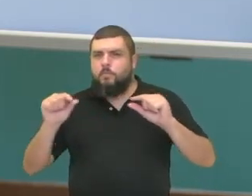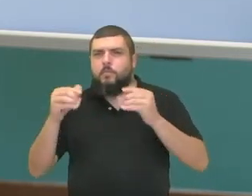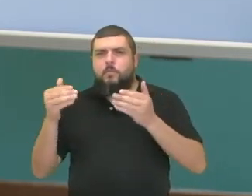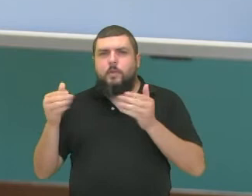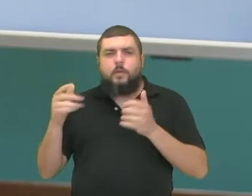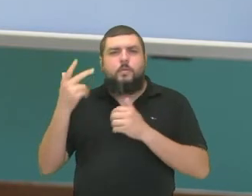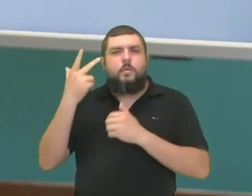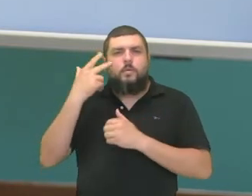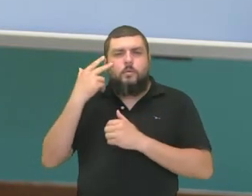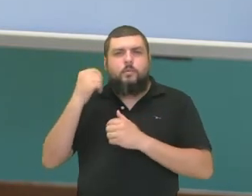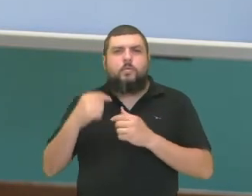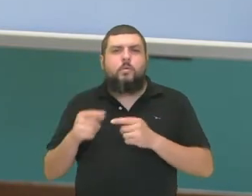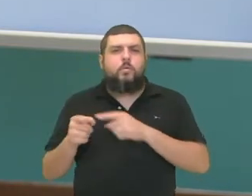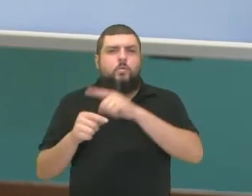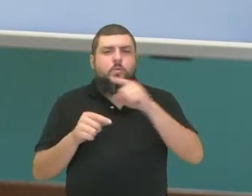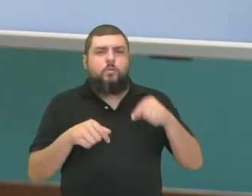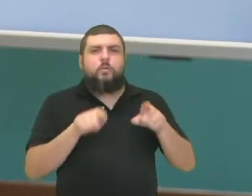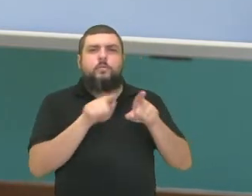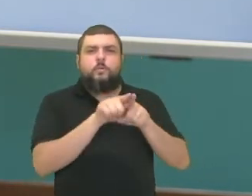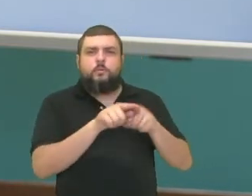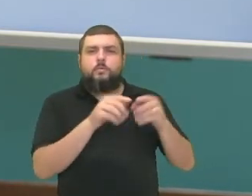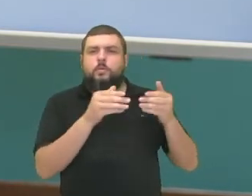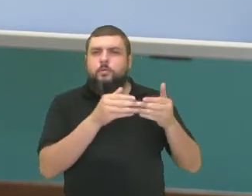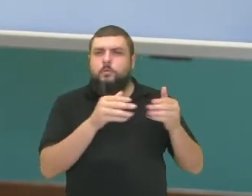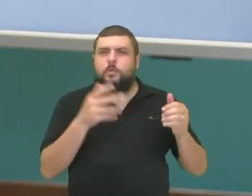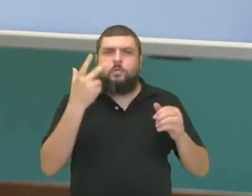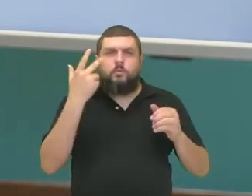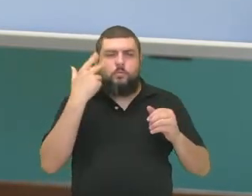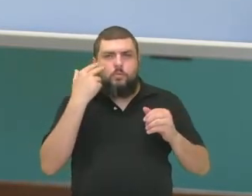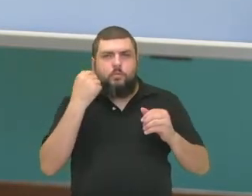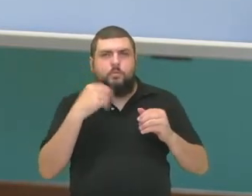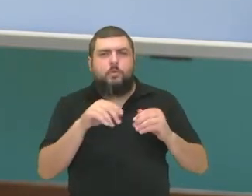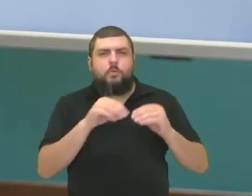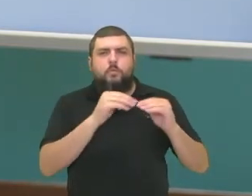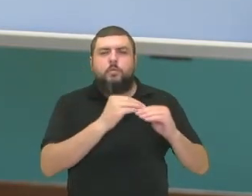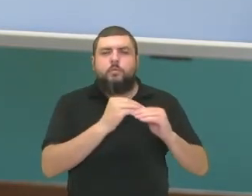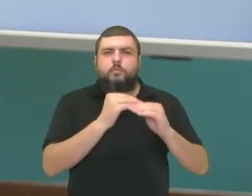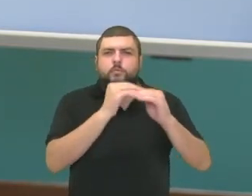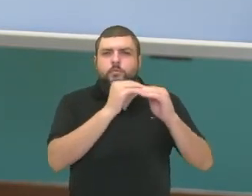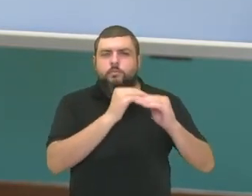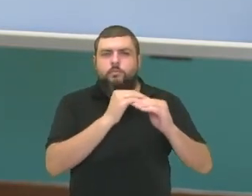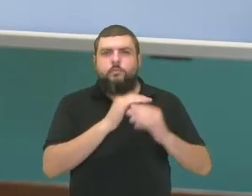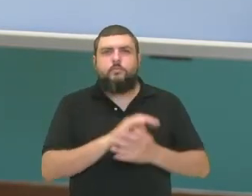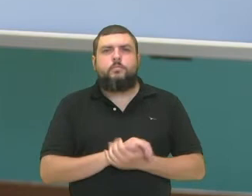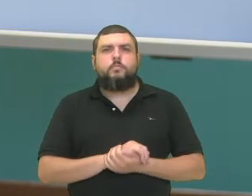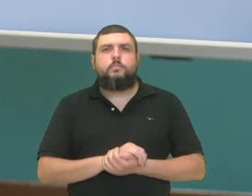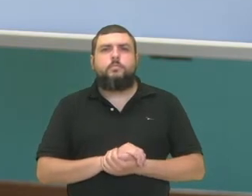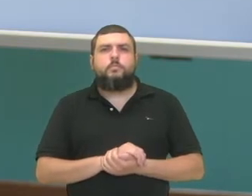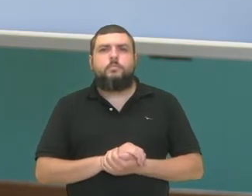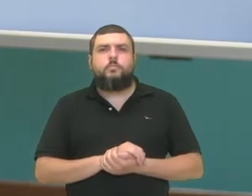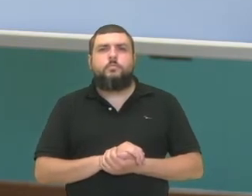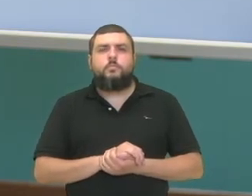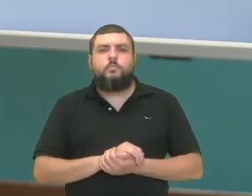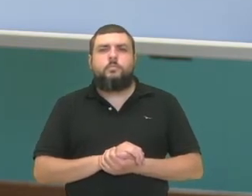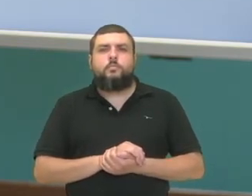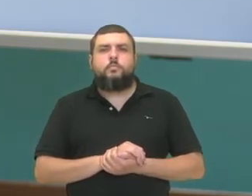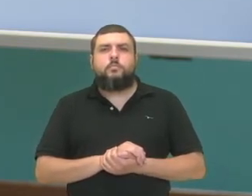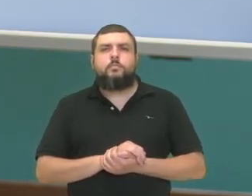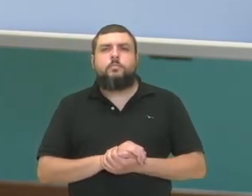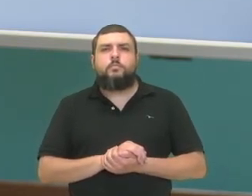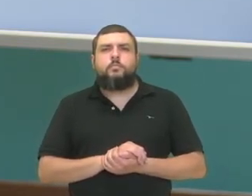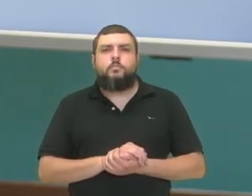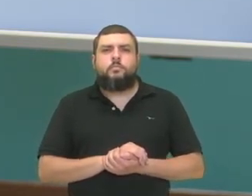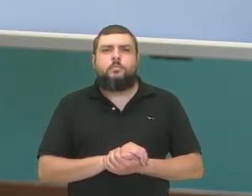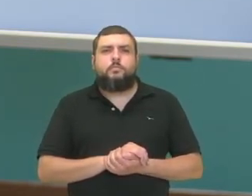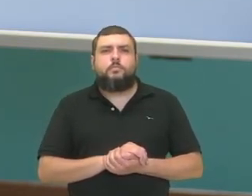cadeia carbônica aberta, normal, saturada e homogênea. Muito bem. Aqui nós temos mais